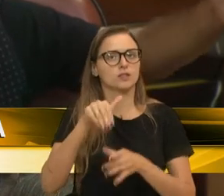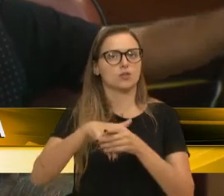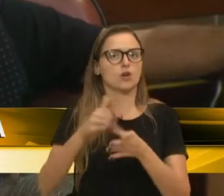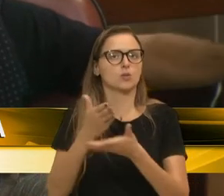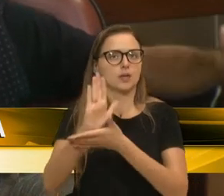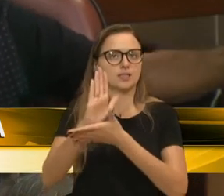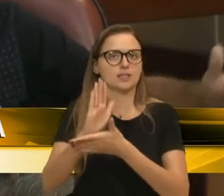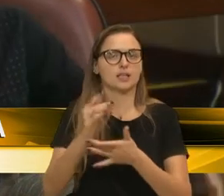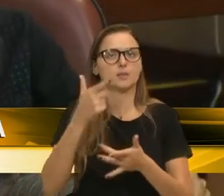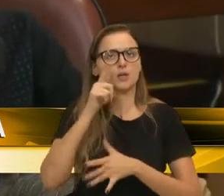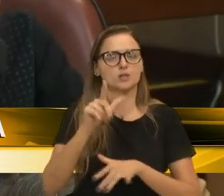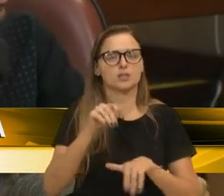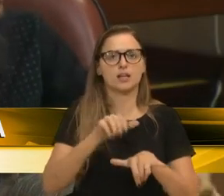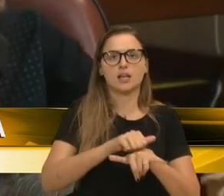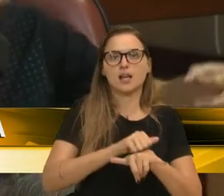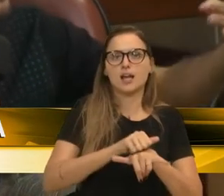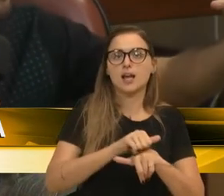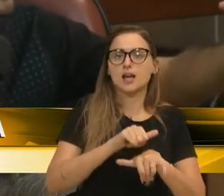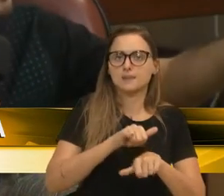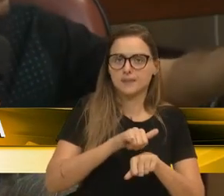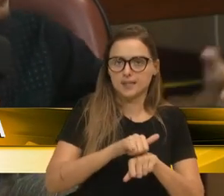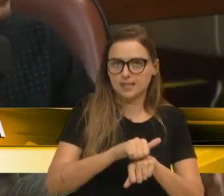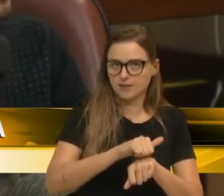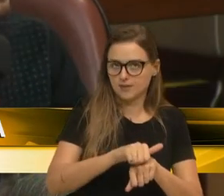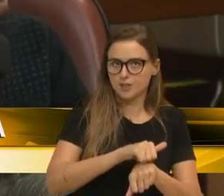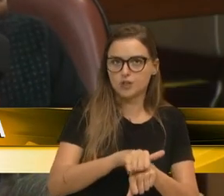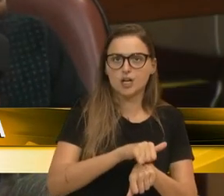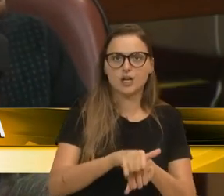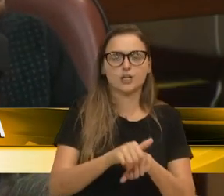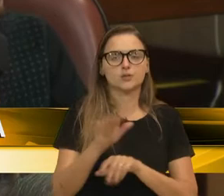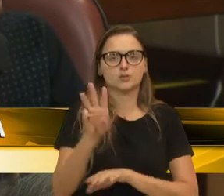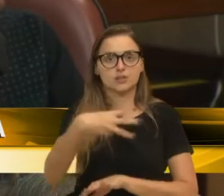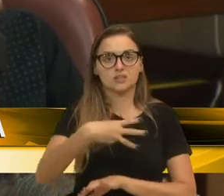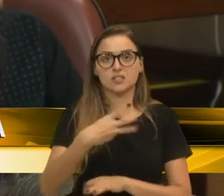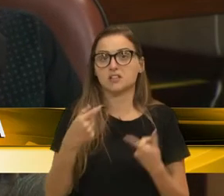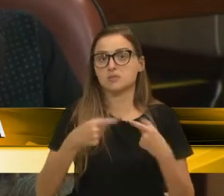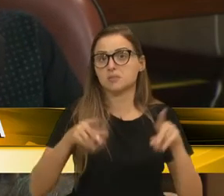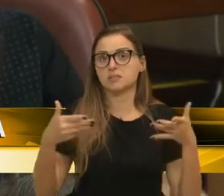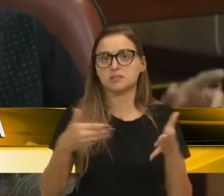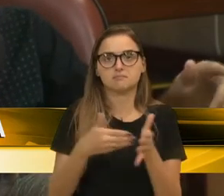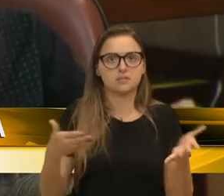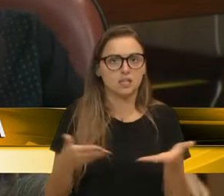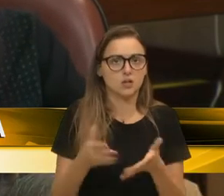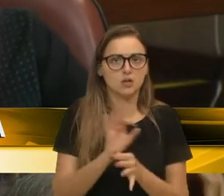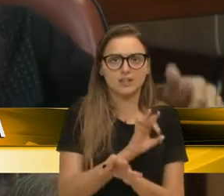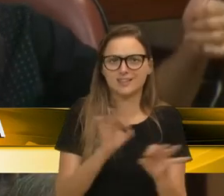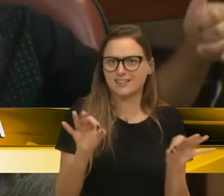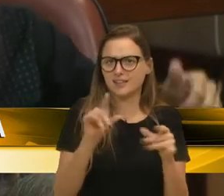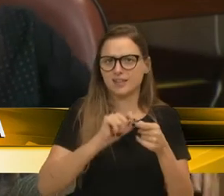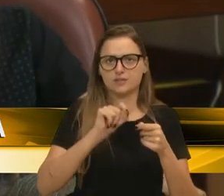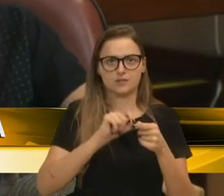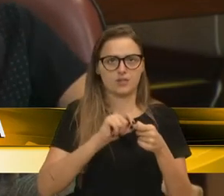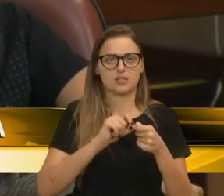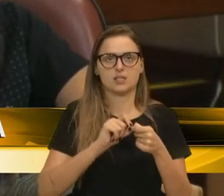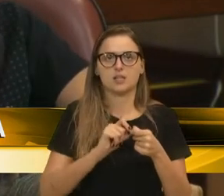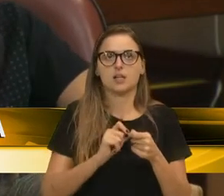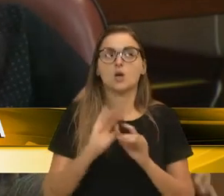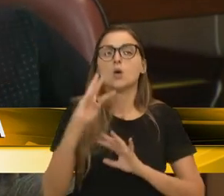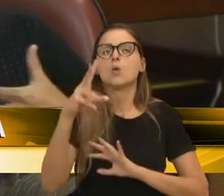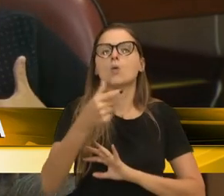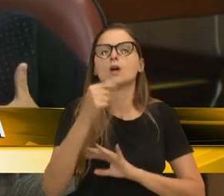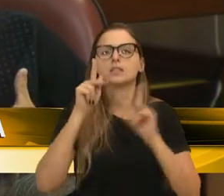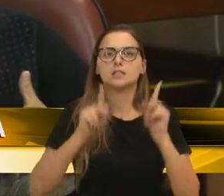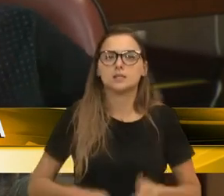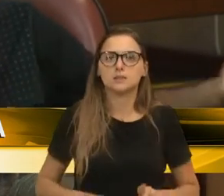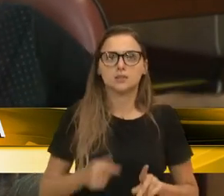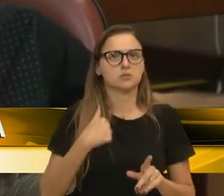fazer as lava-jato nas planilhas da Visat. Até hoje eu não vi nada. E quantas pessoas voltou realmente achando que tinha falcatrua na Visat? Eu